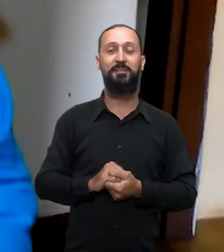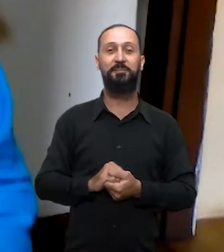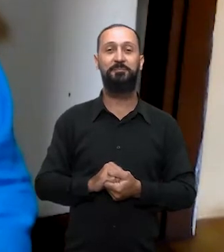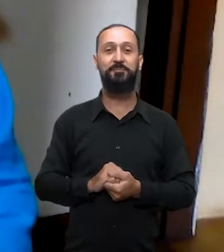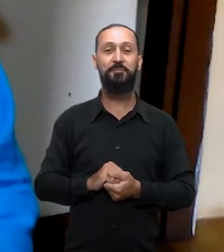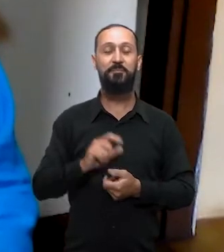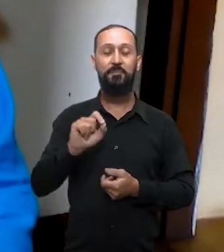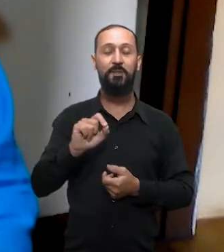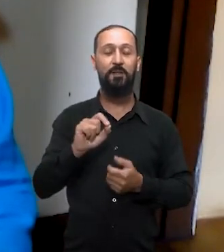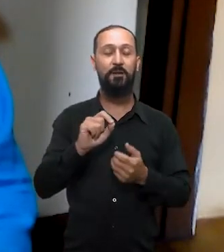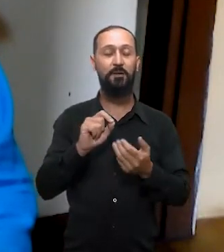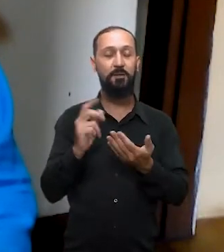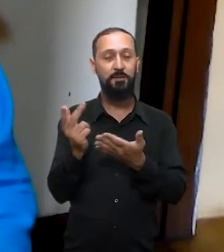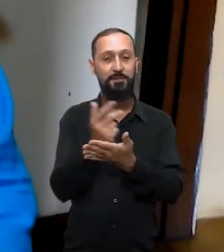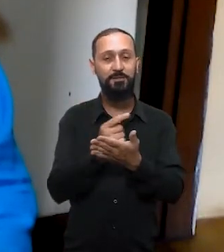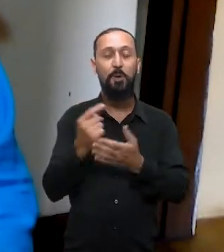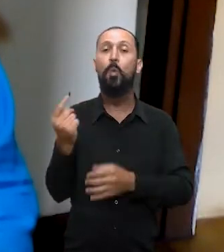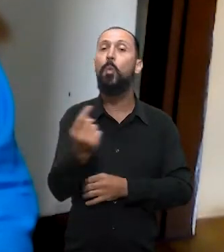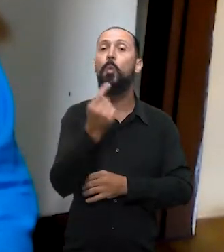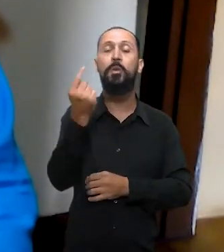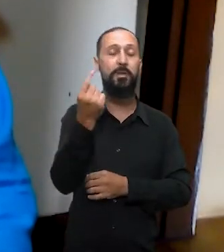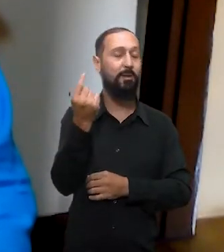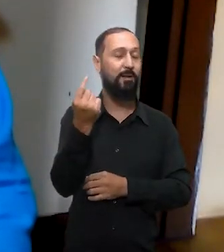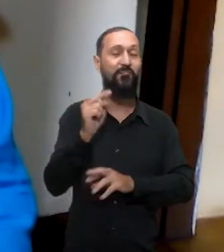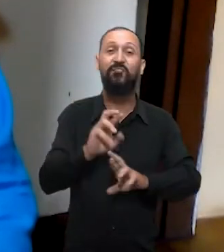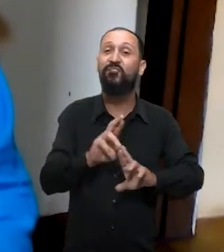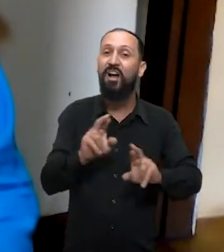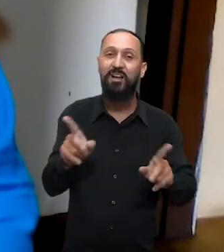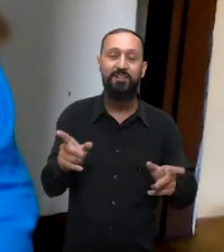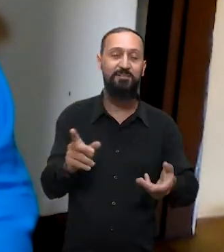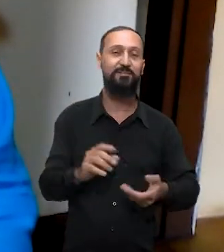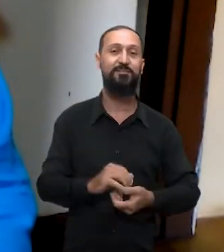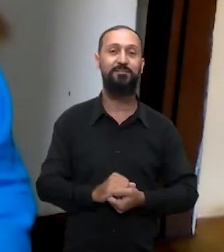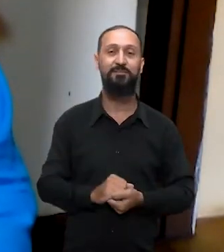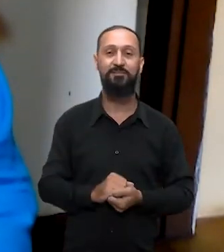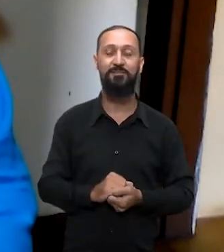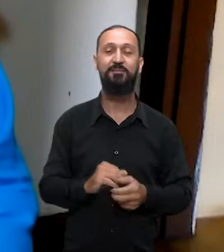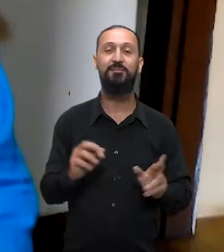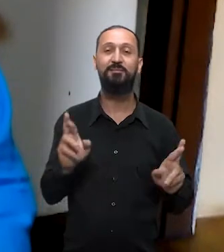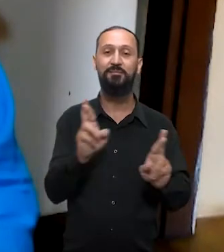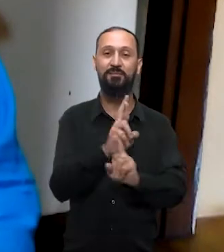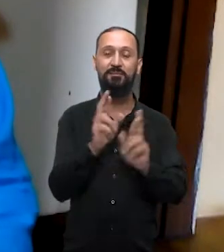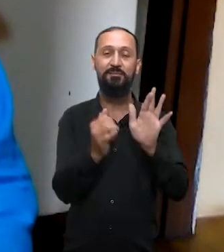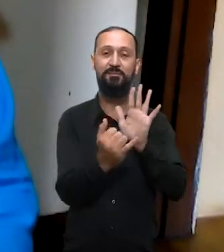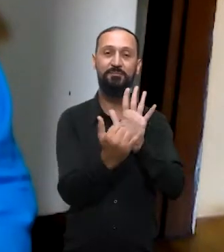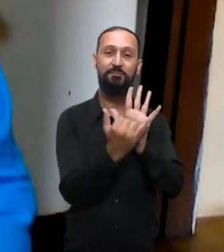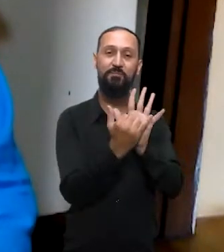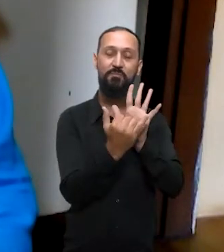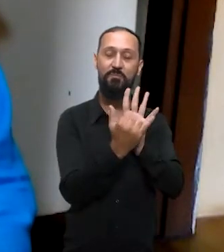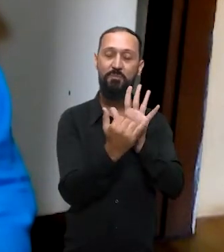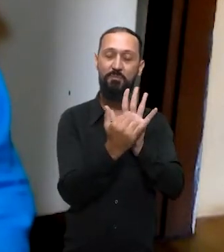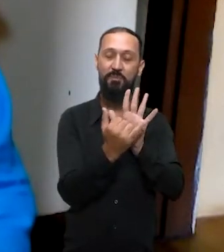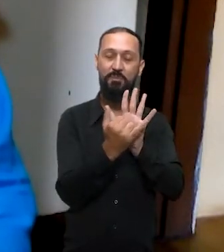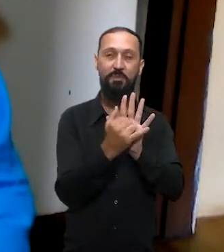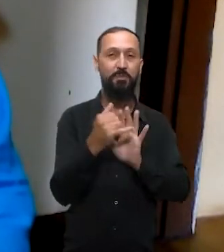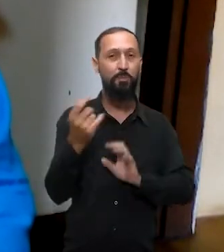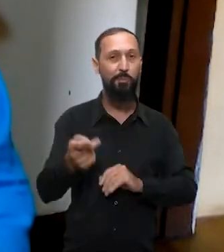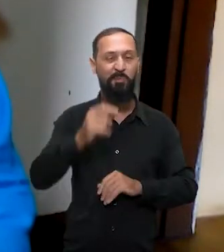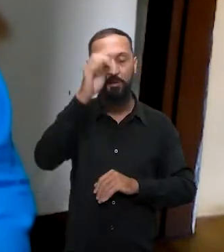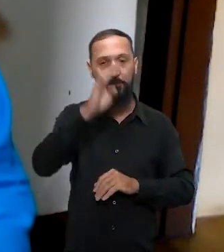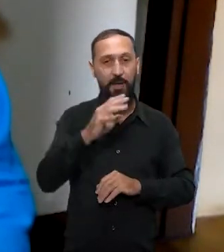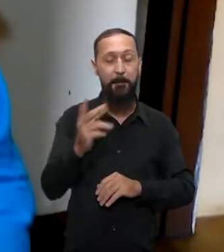é um desenho único, uma imagem única, né, em relação à iconografia